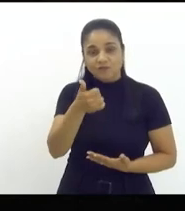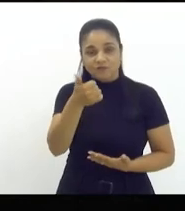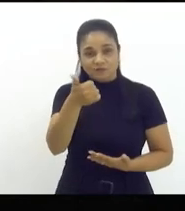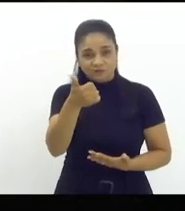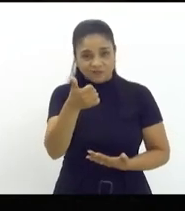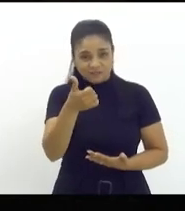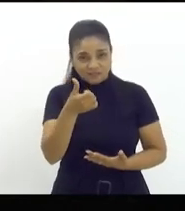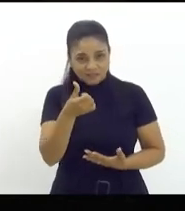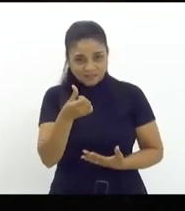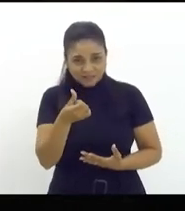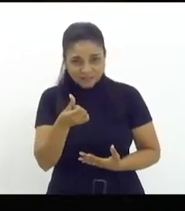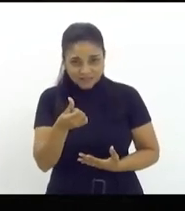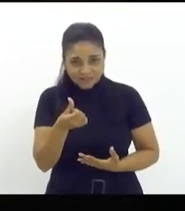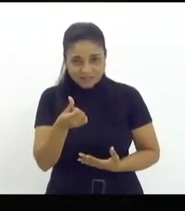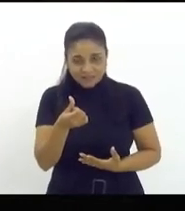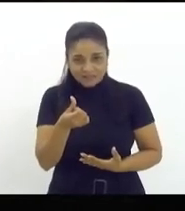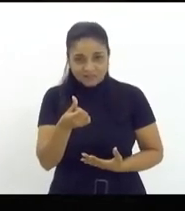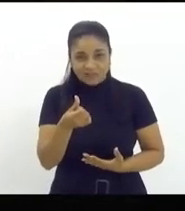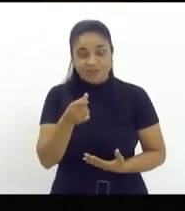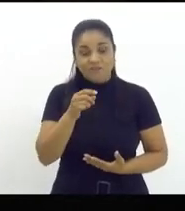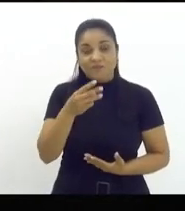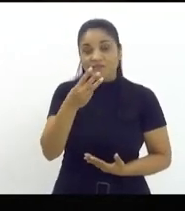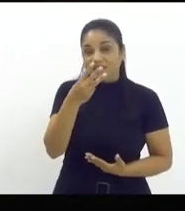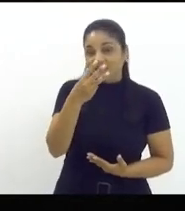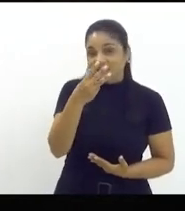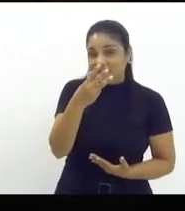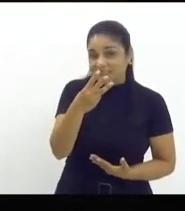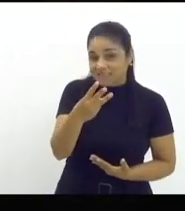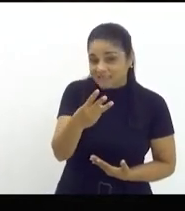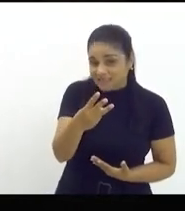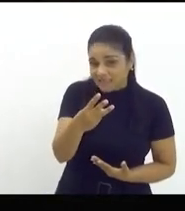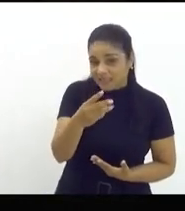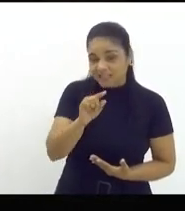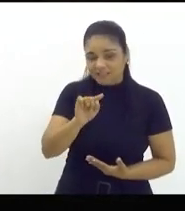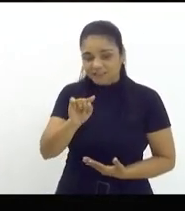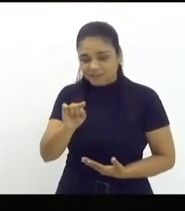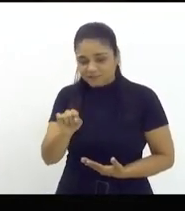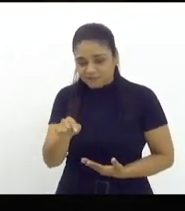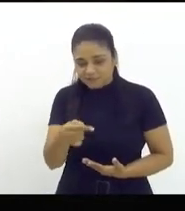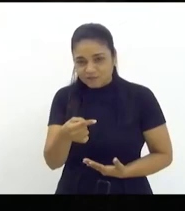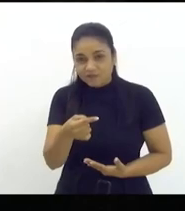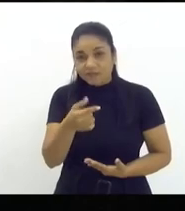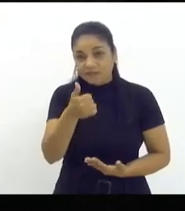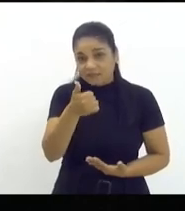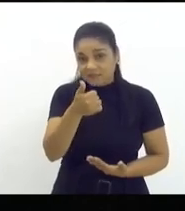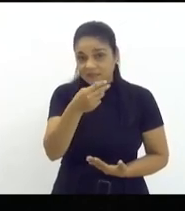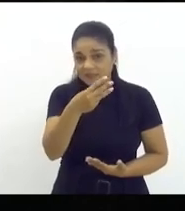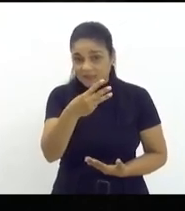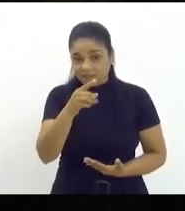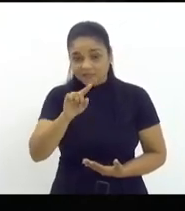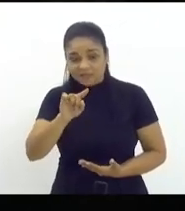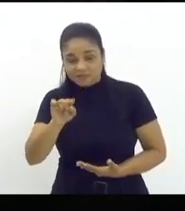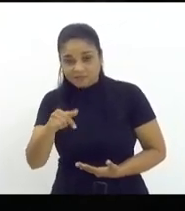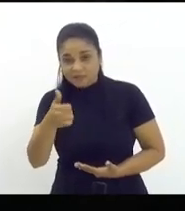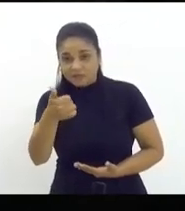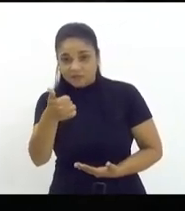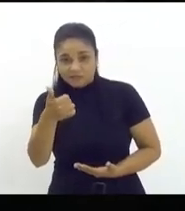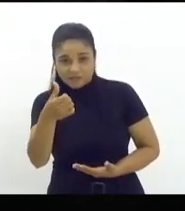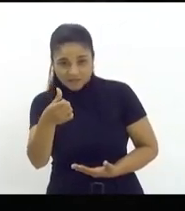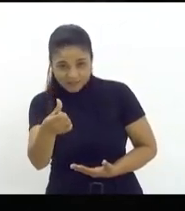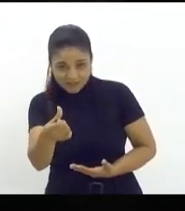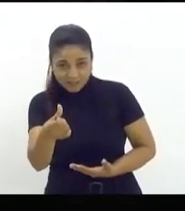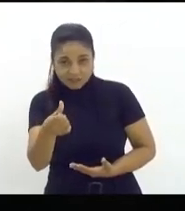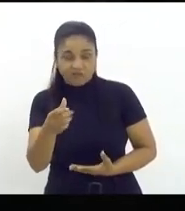acumulada nos últimos 12 meses é aproximadamente 1316 vamos arredondar para